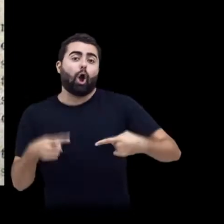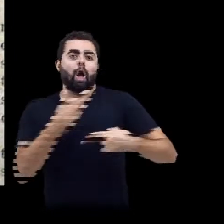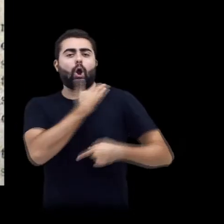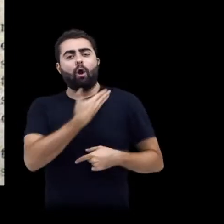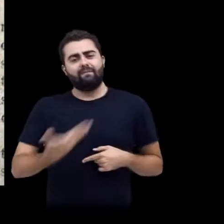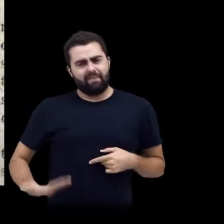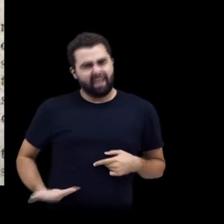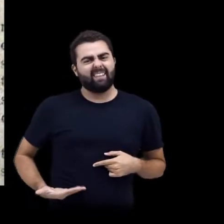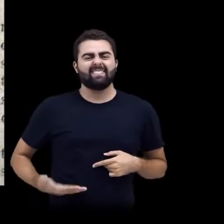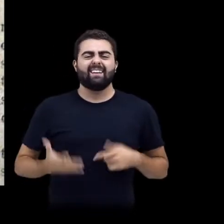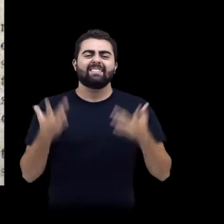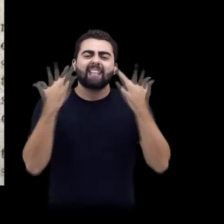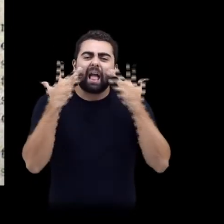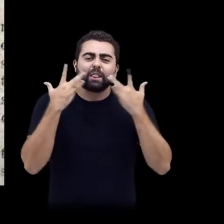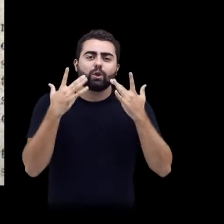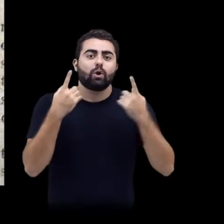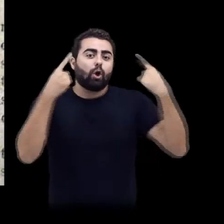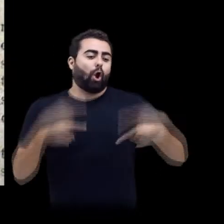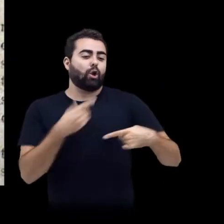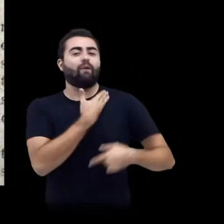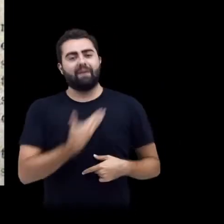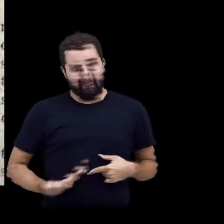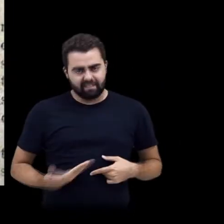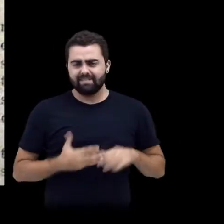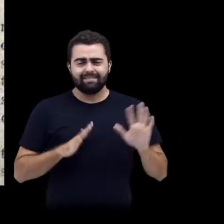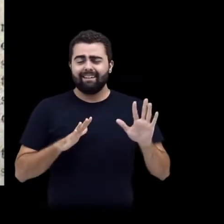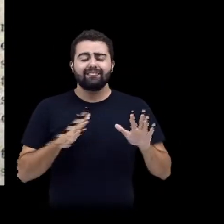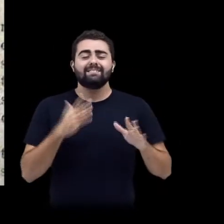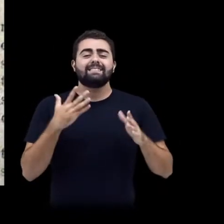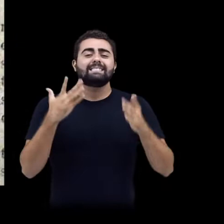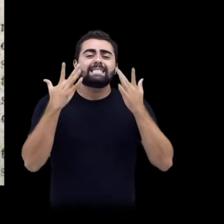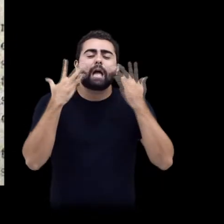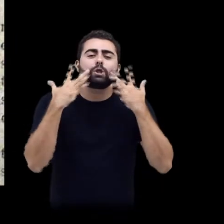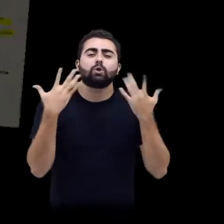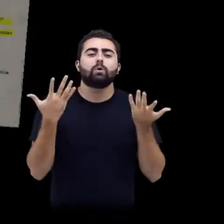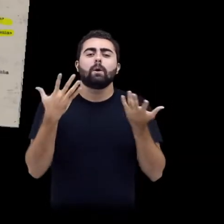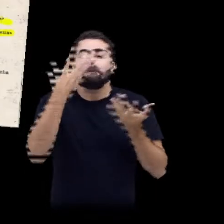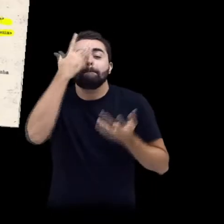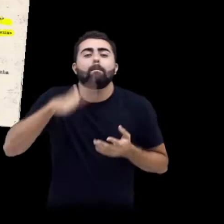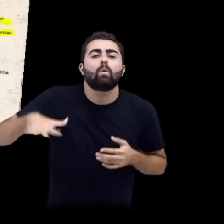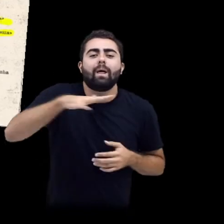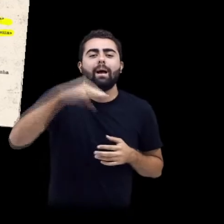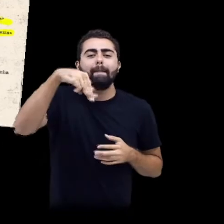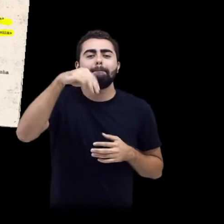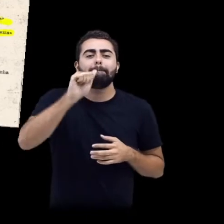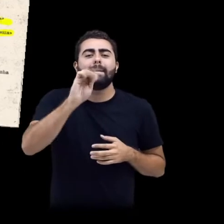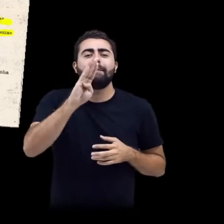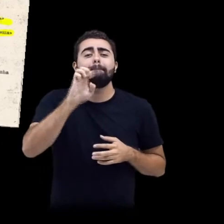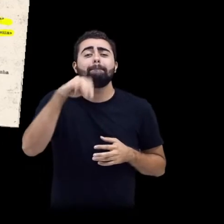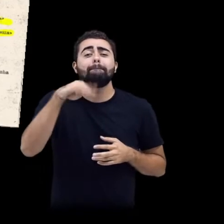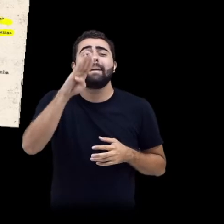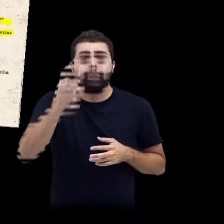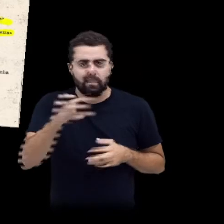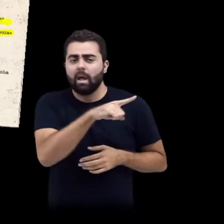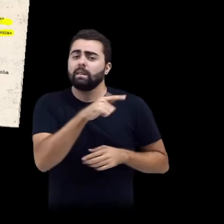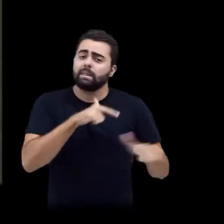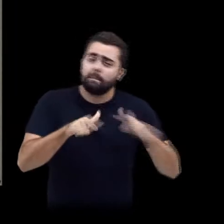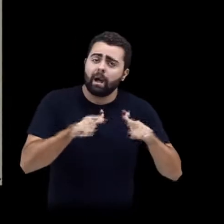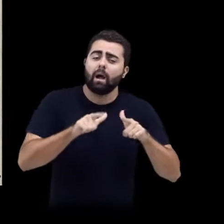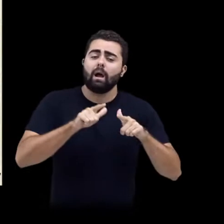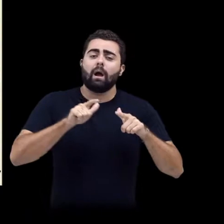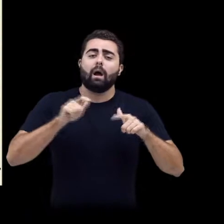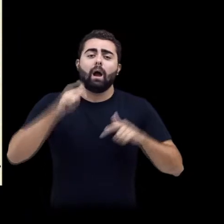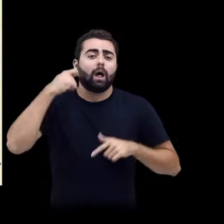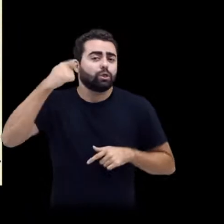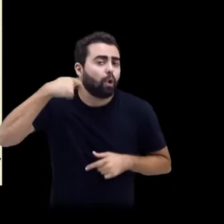de esquerda, mas às vezes também puro teatro mambembe. E a atividade de jornalista. Recortes de